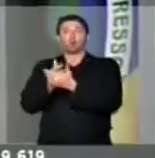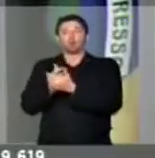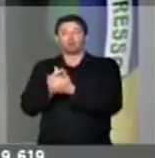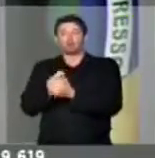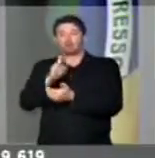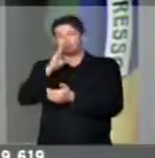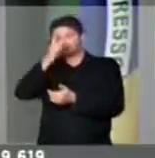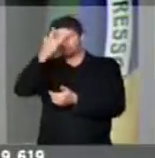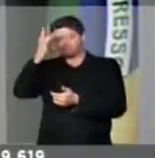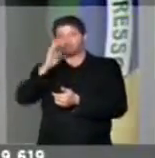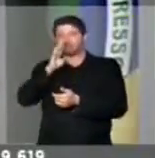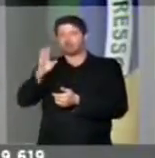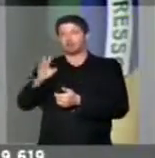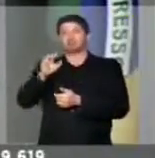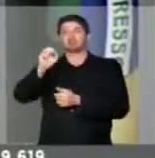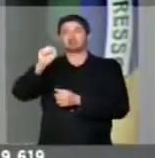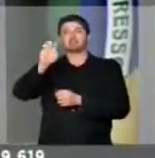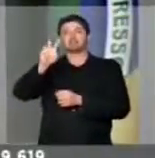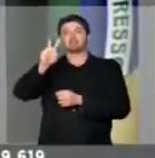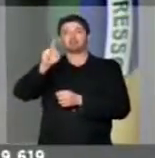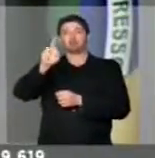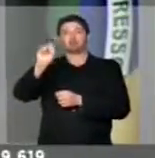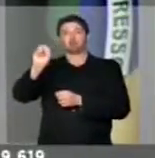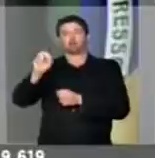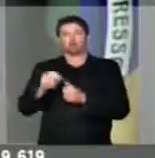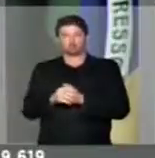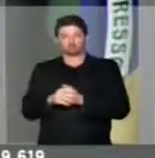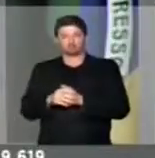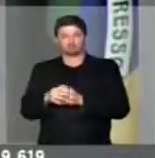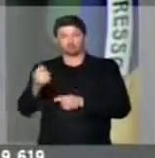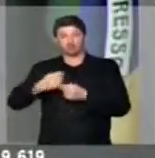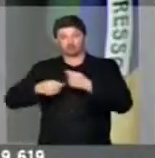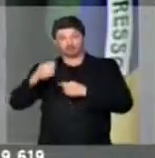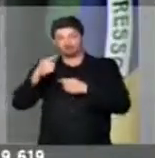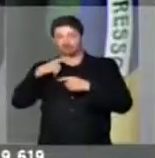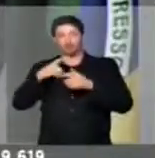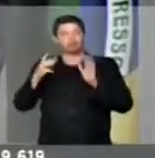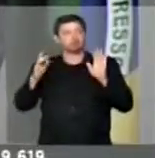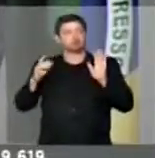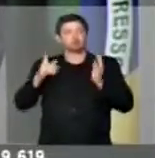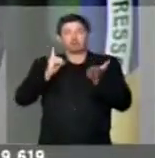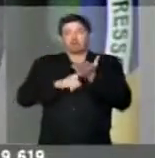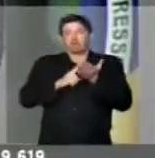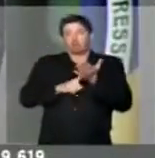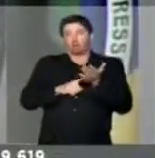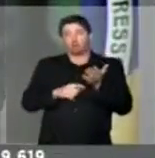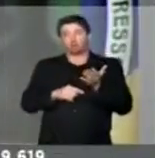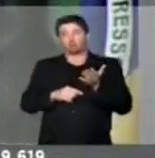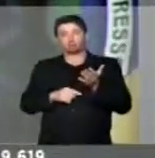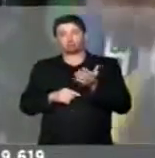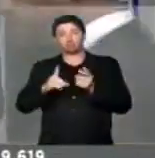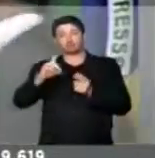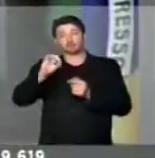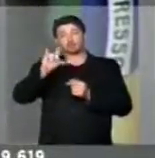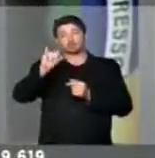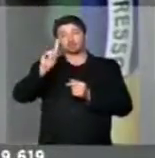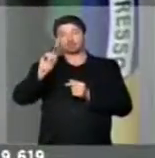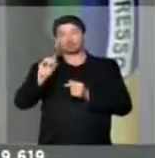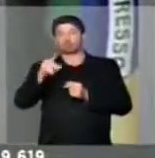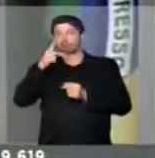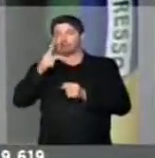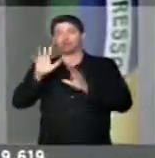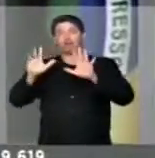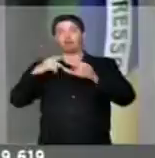do delator Nestor Severó. Em negociação para firmar acordo de delação, Delcídio